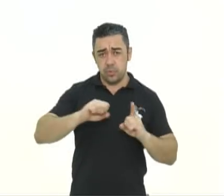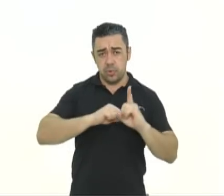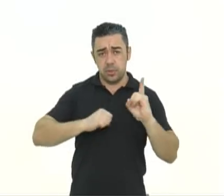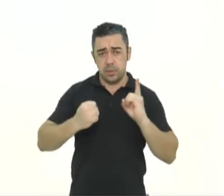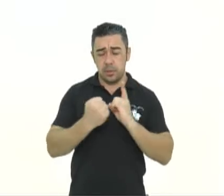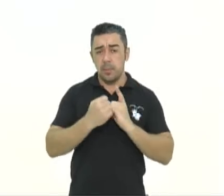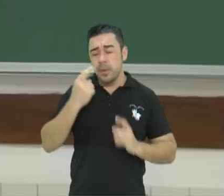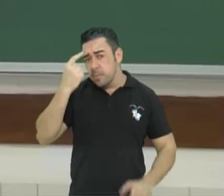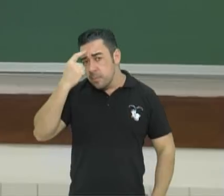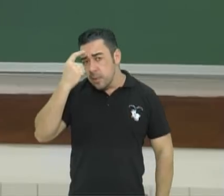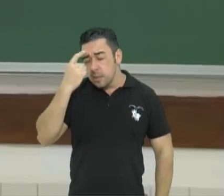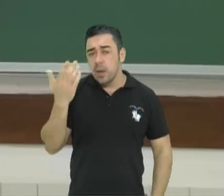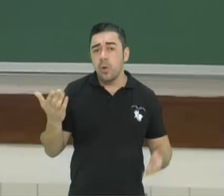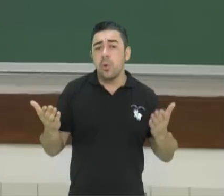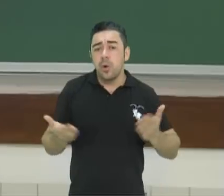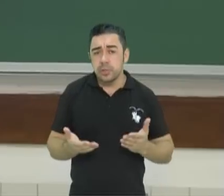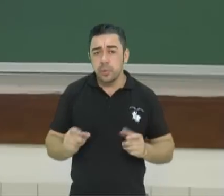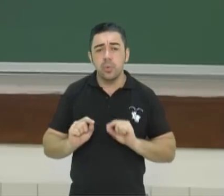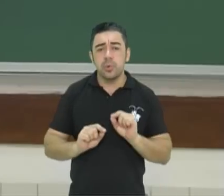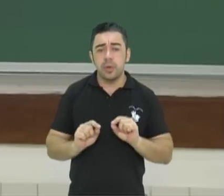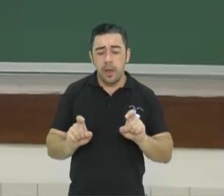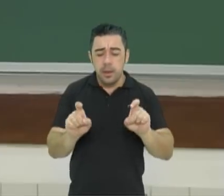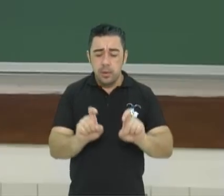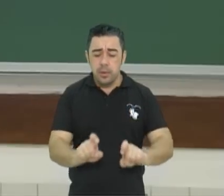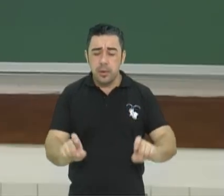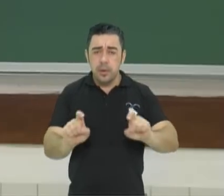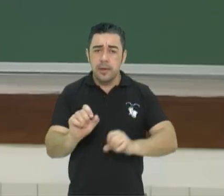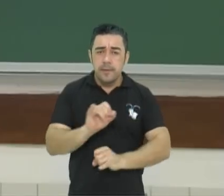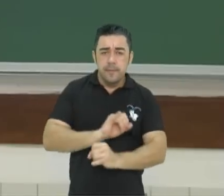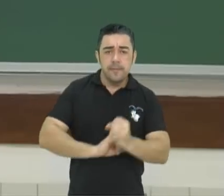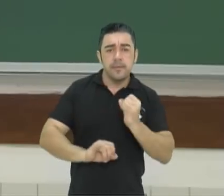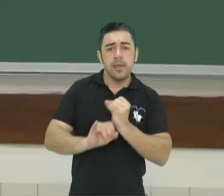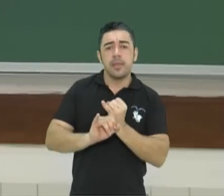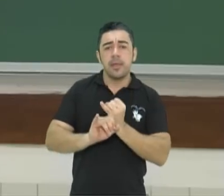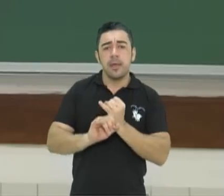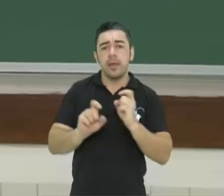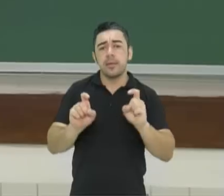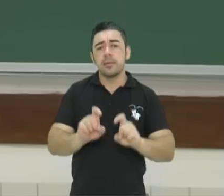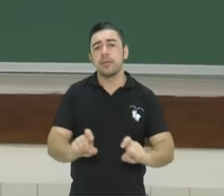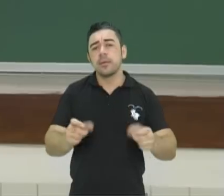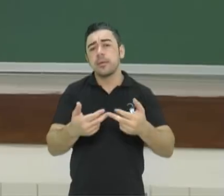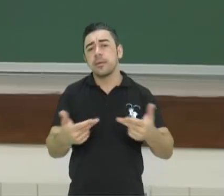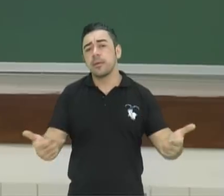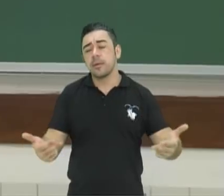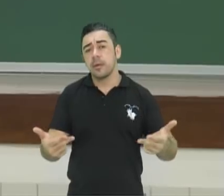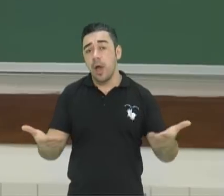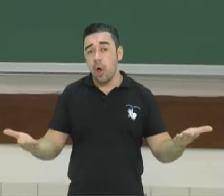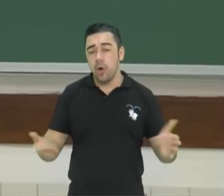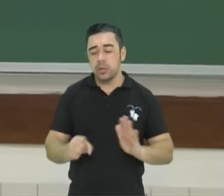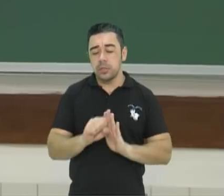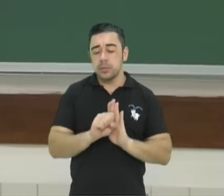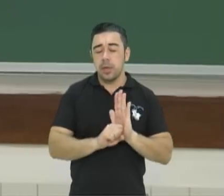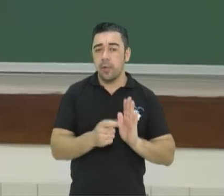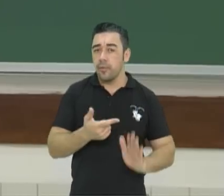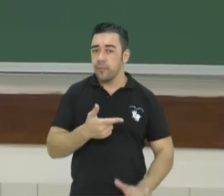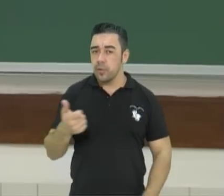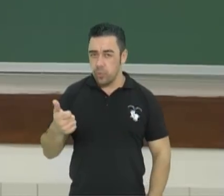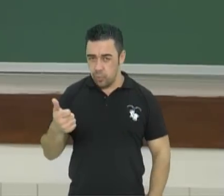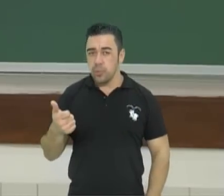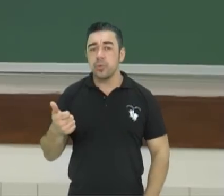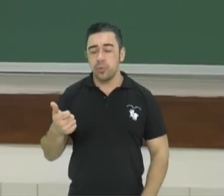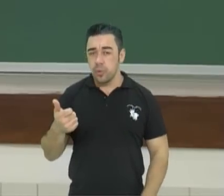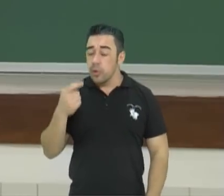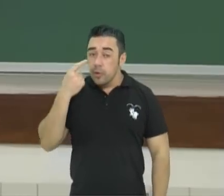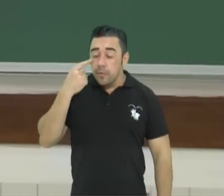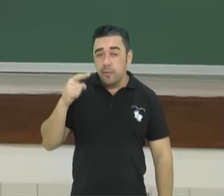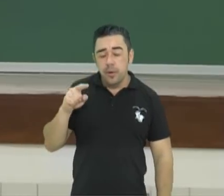da informática, por exemplo, né, da internet, que se popularizou aí no século XXI, né, desse conhecimento científico, e a gente